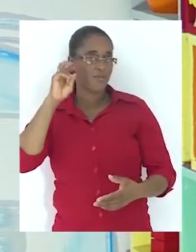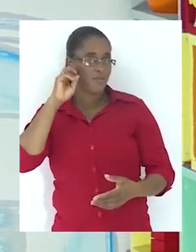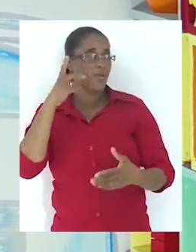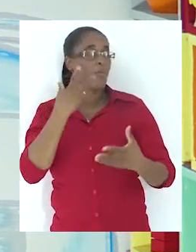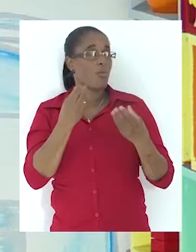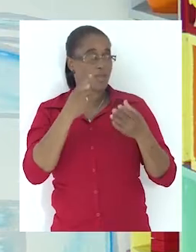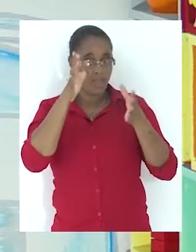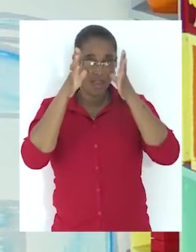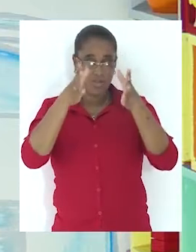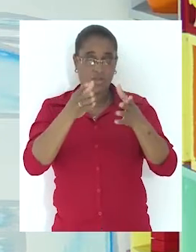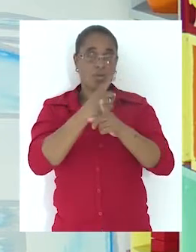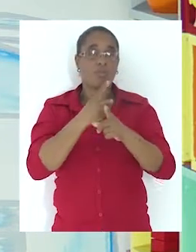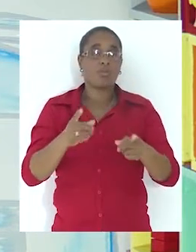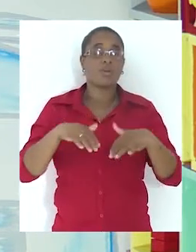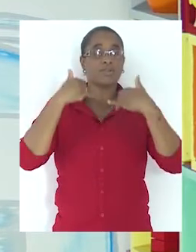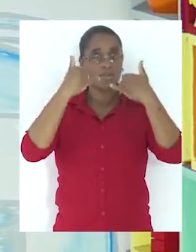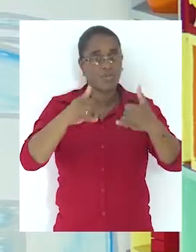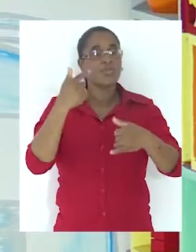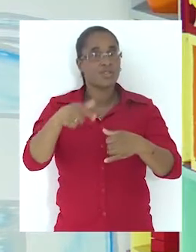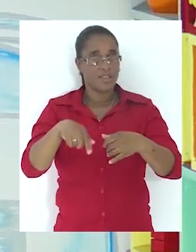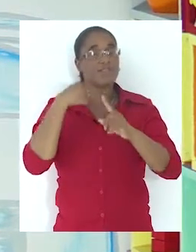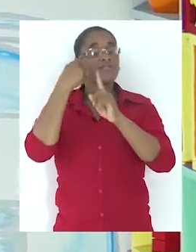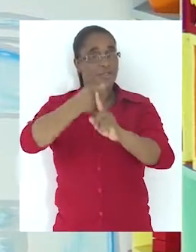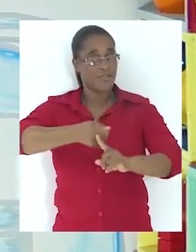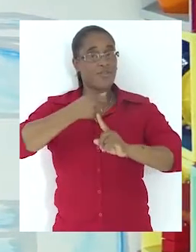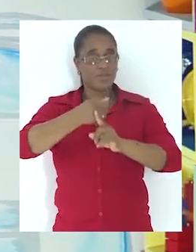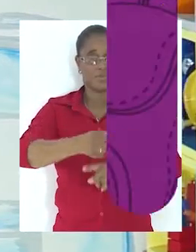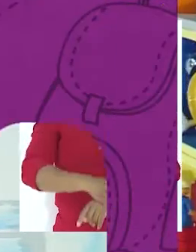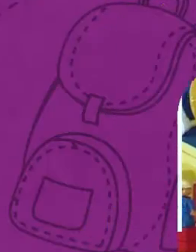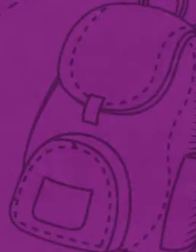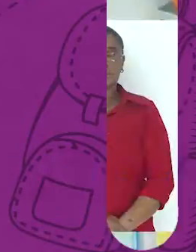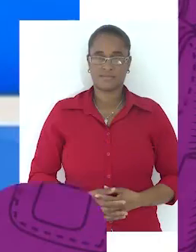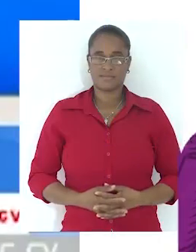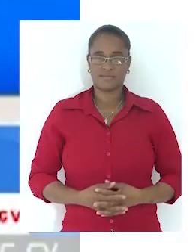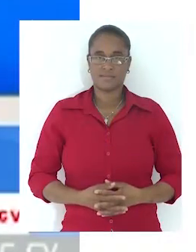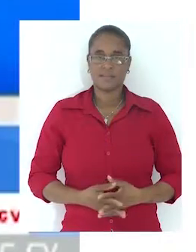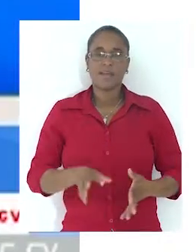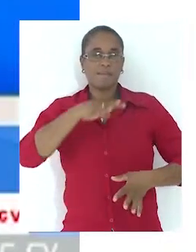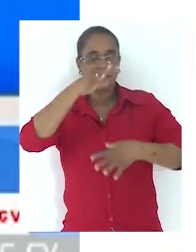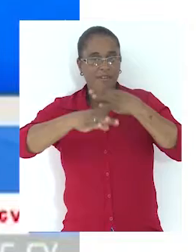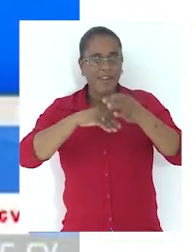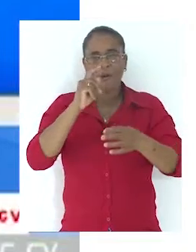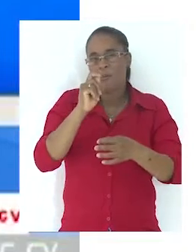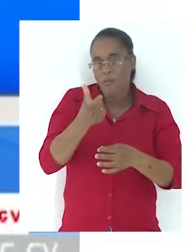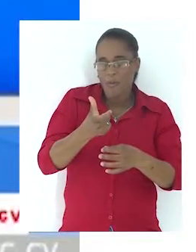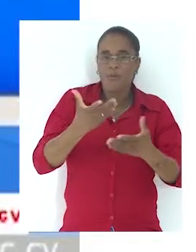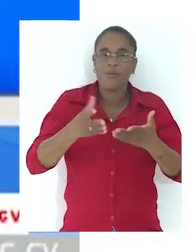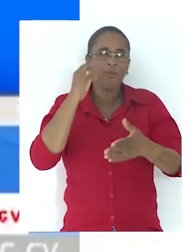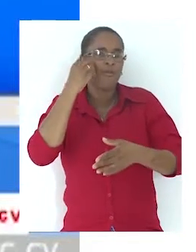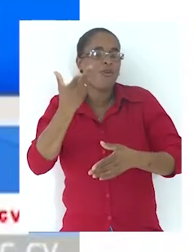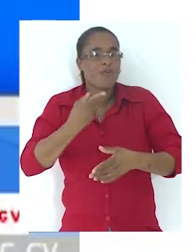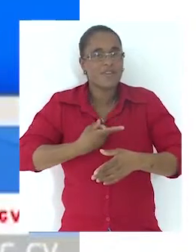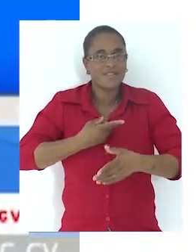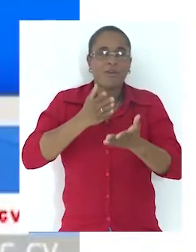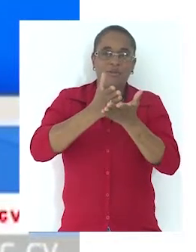muita atenção, porque depois temos desafios. E para falarmos um pouco sobre como é que